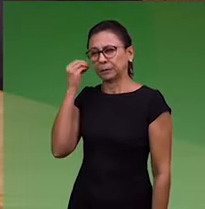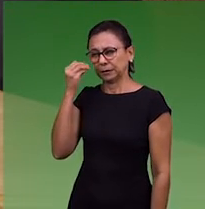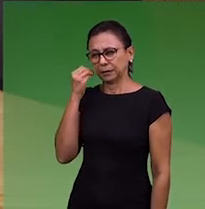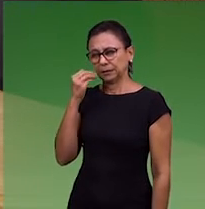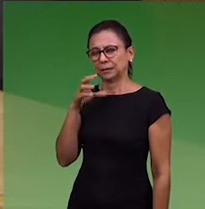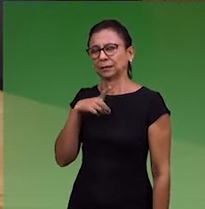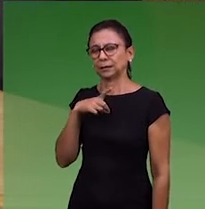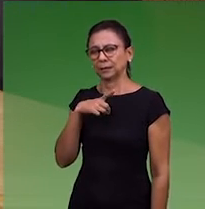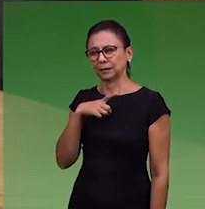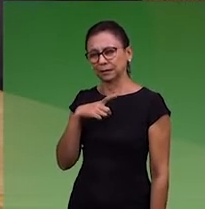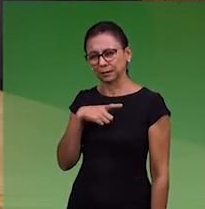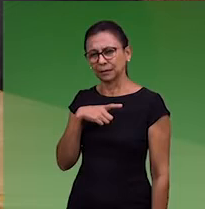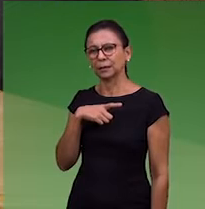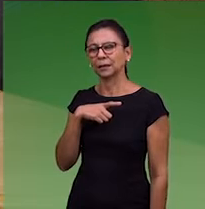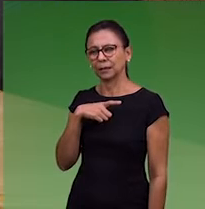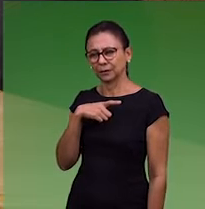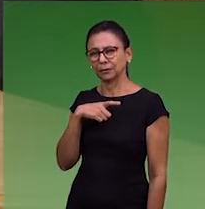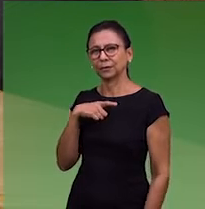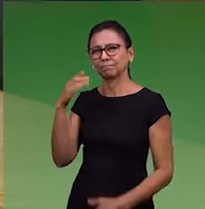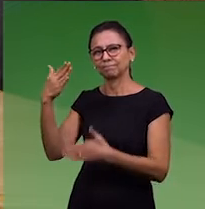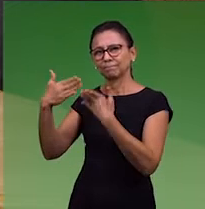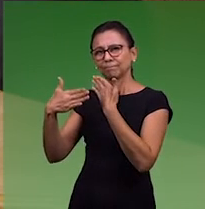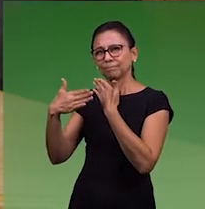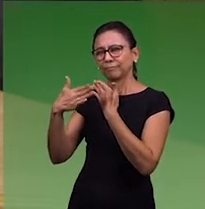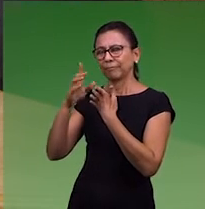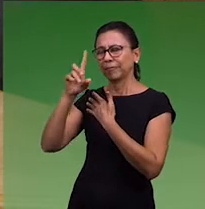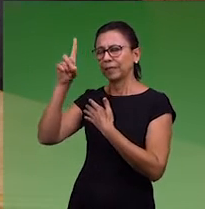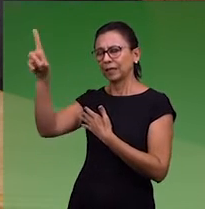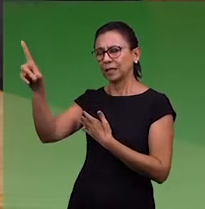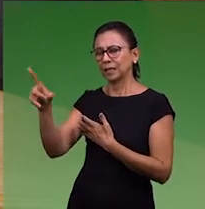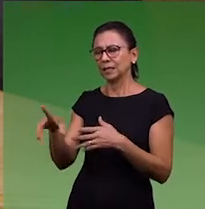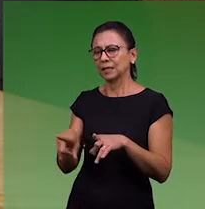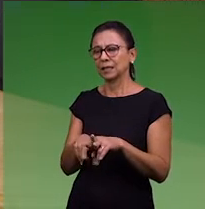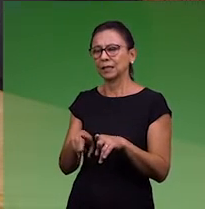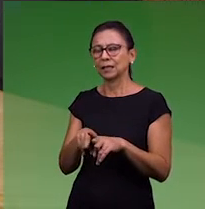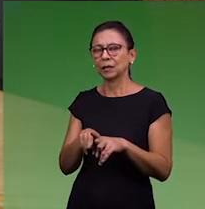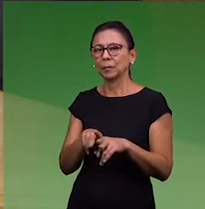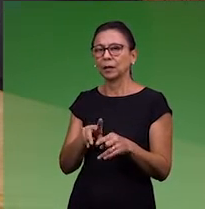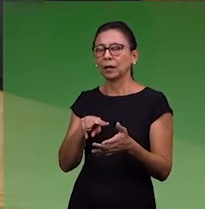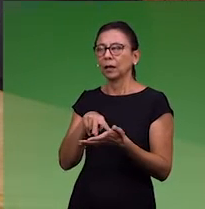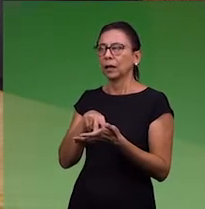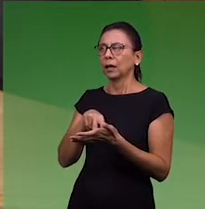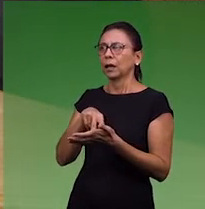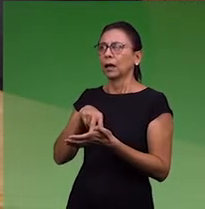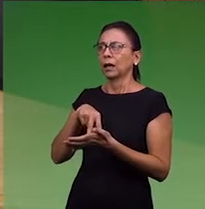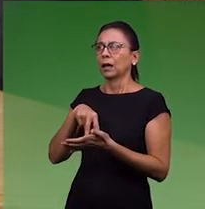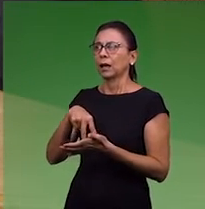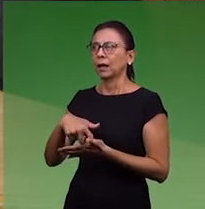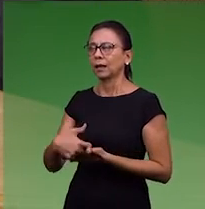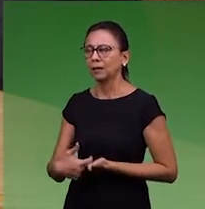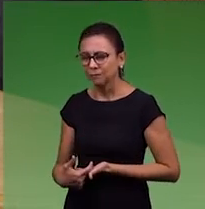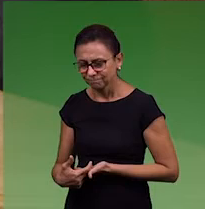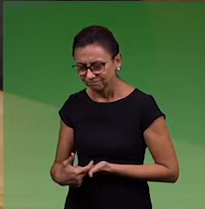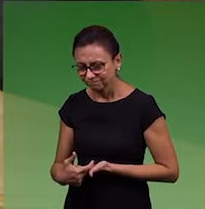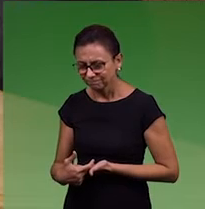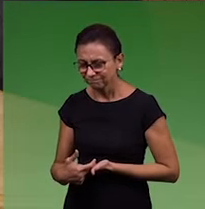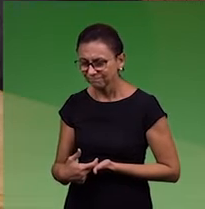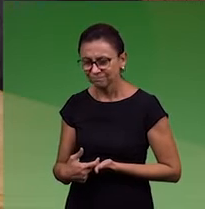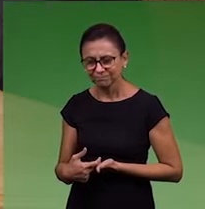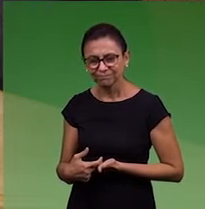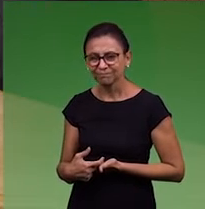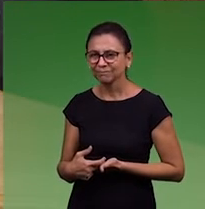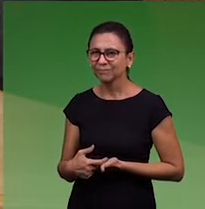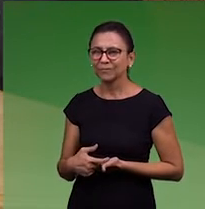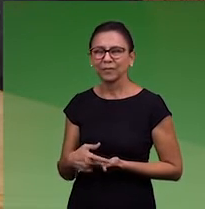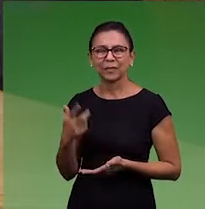experiência que ele teve, diante do Senhor, ele cai como morto, pela sua condição humana, diante de Jesus glorificado. O